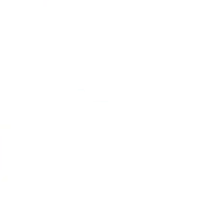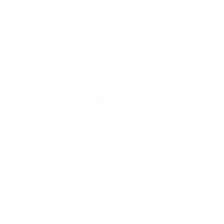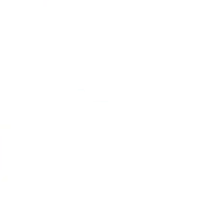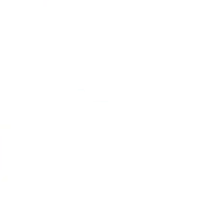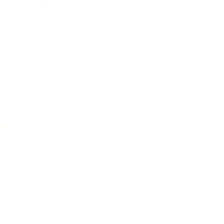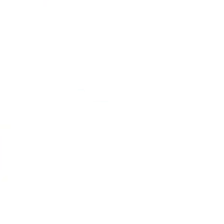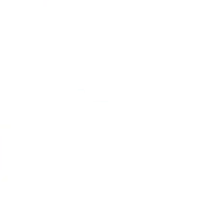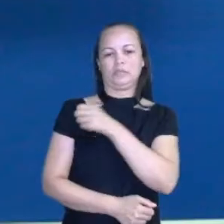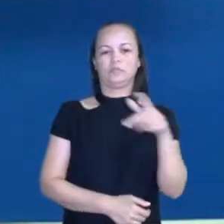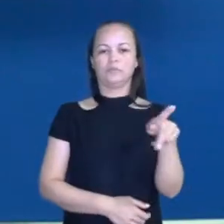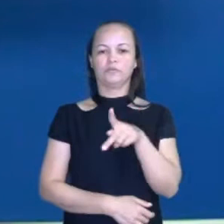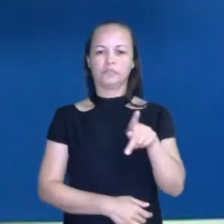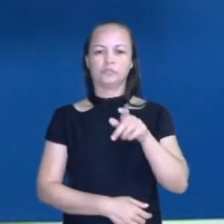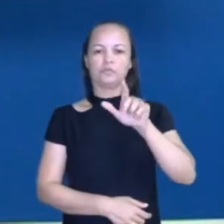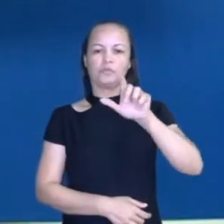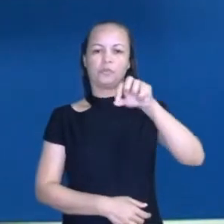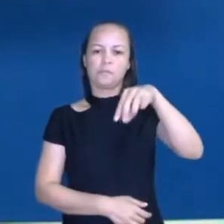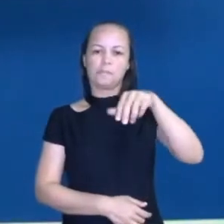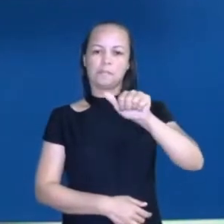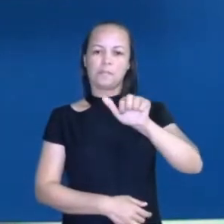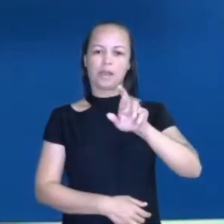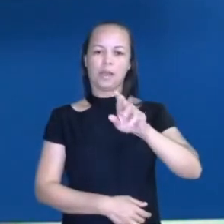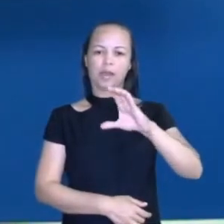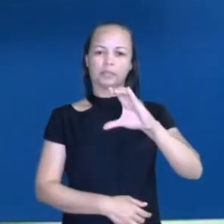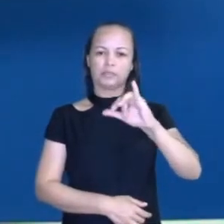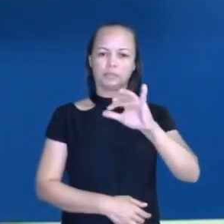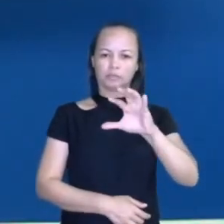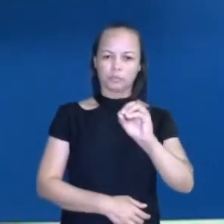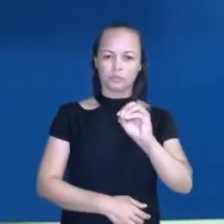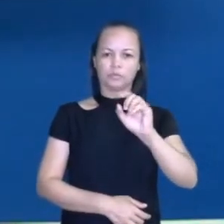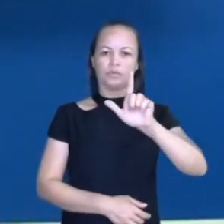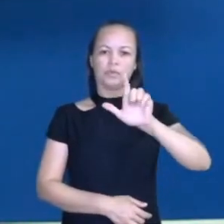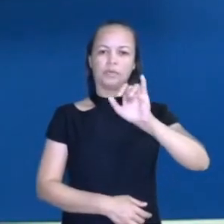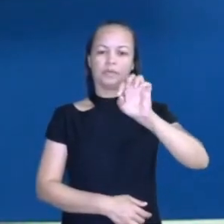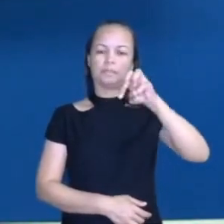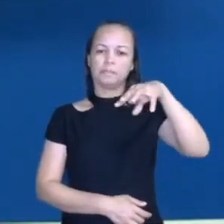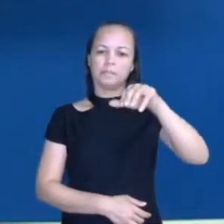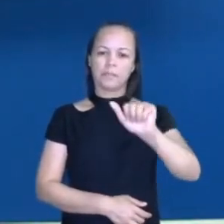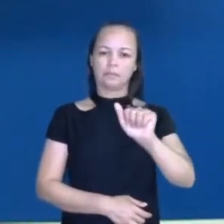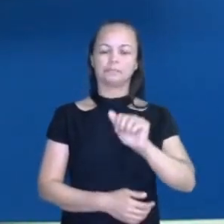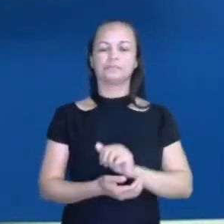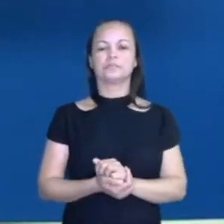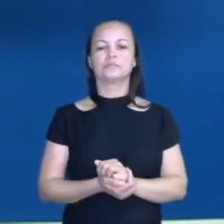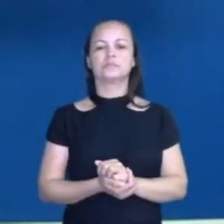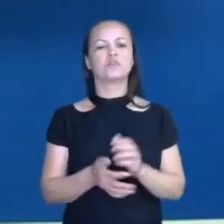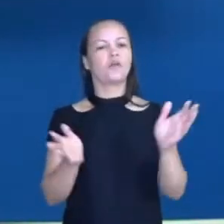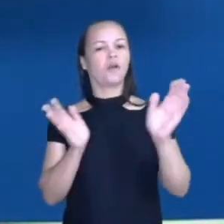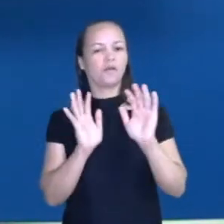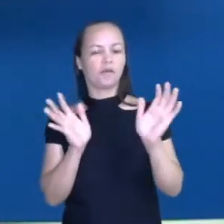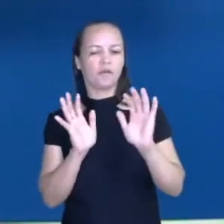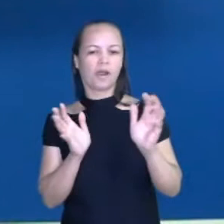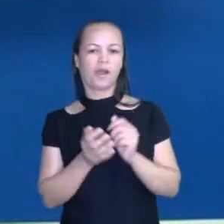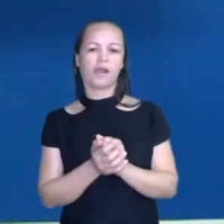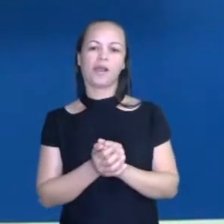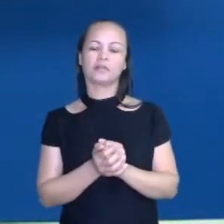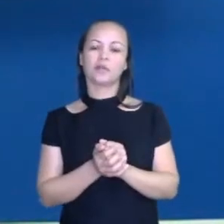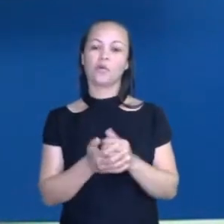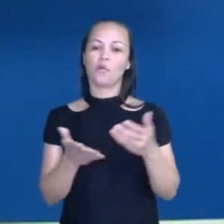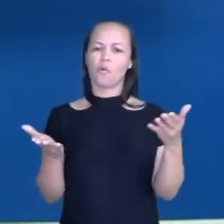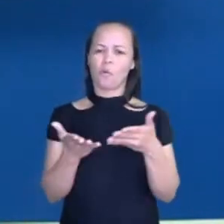o Olá gente compra mais uma aula aqui Olá hoje nós tema